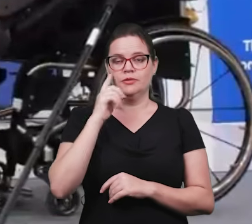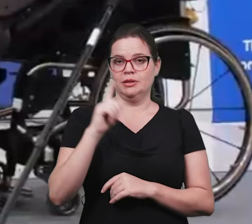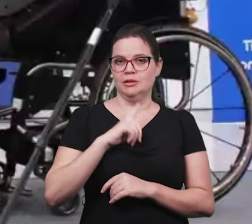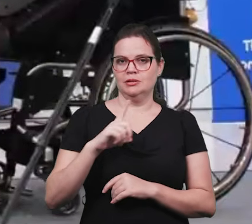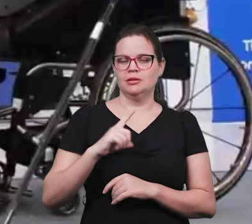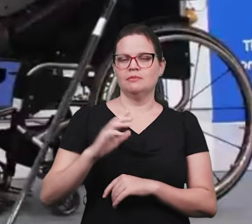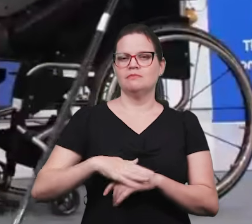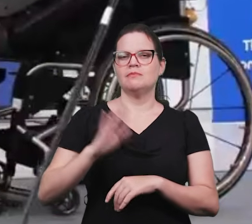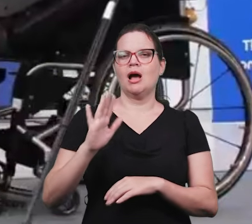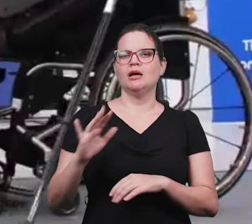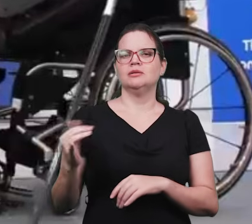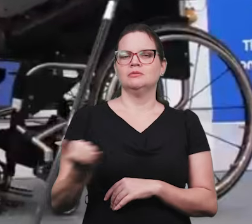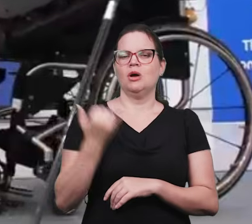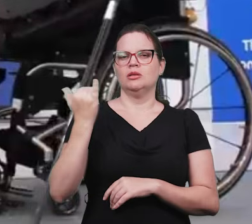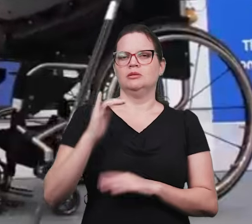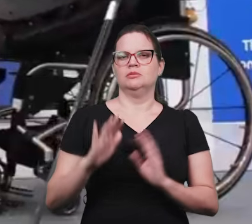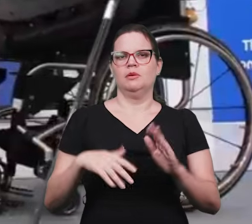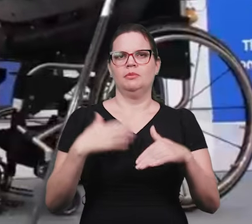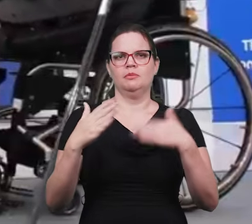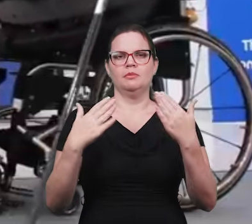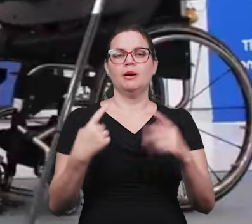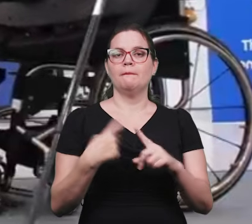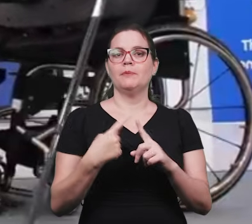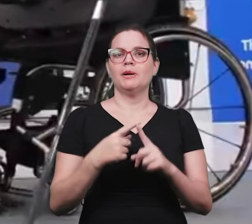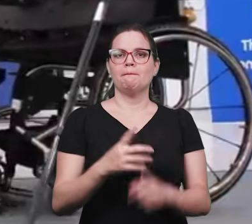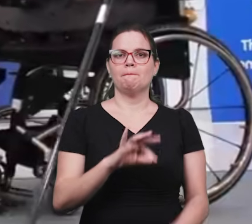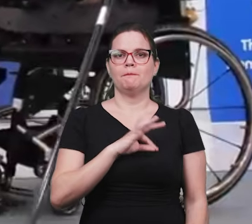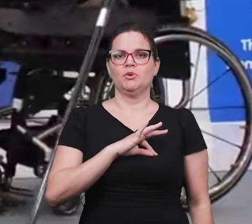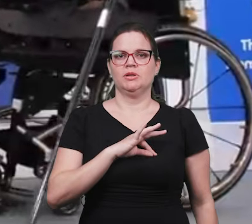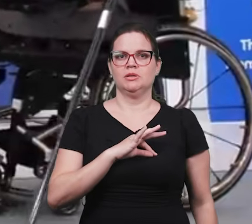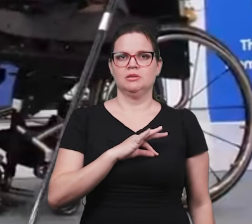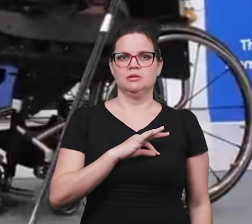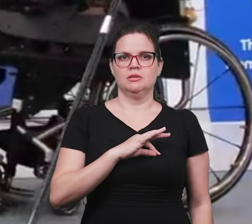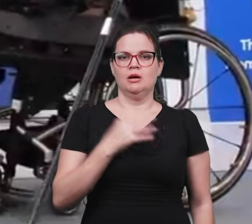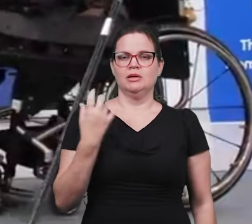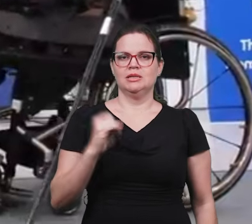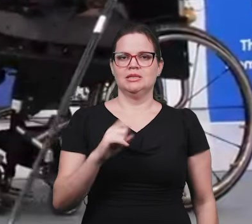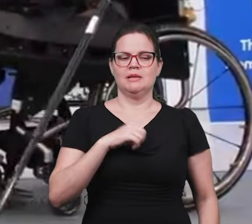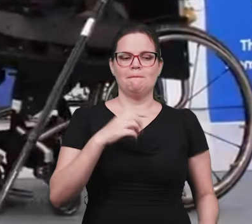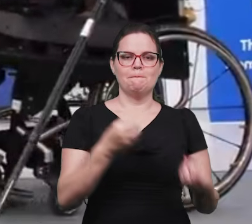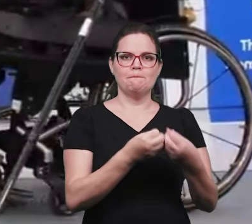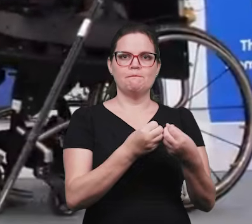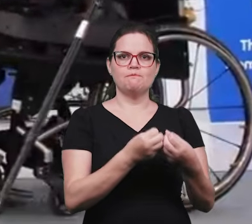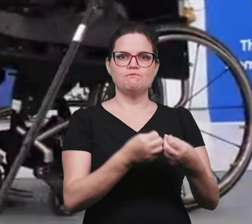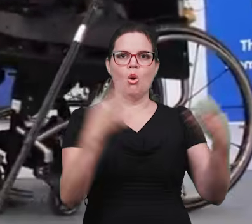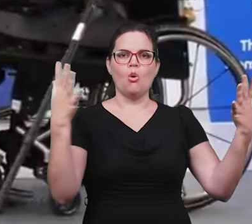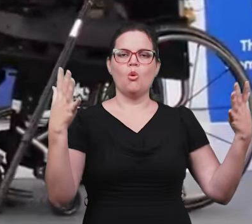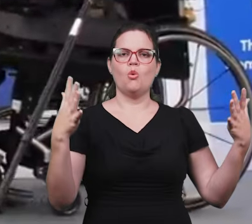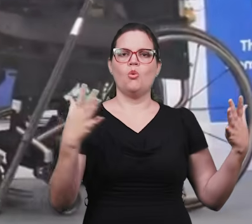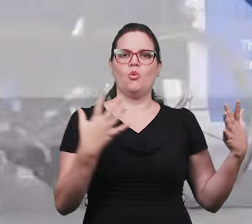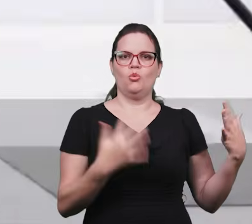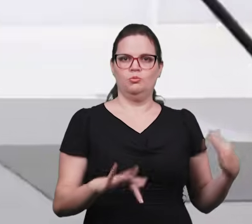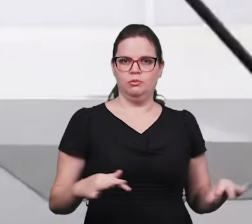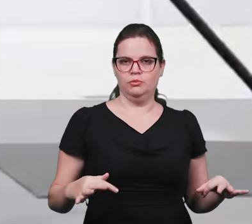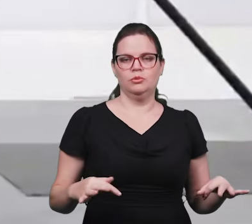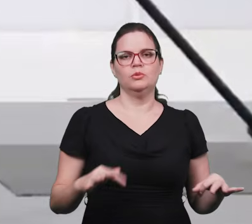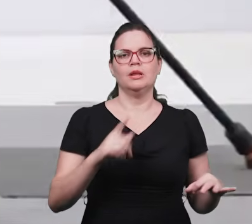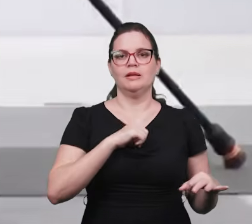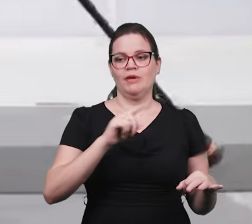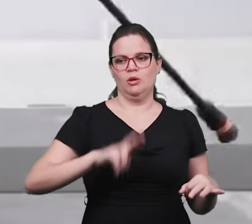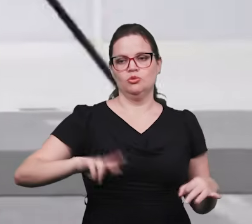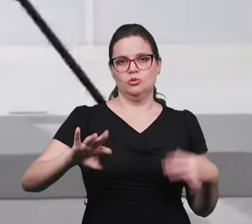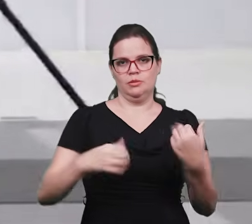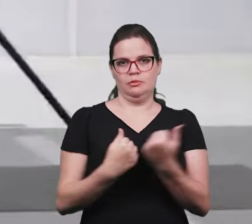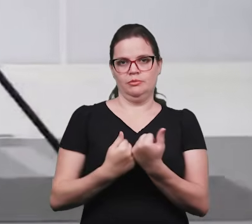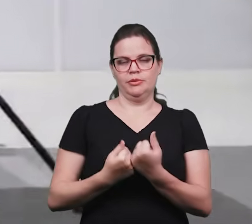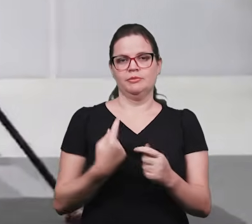mais desenvolvido para aqueles policiais que lidam com bombas, por exemplo. Então, mas aí, a partir do momento que foi desenvolvido